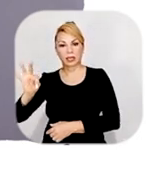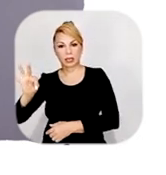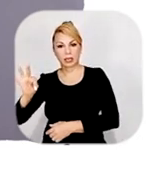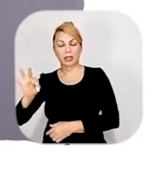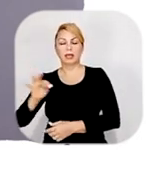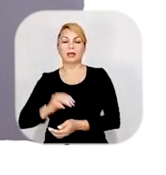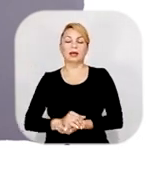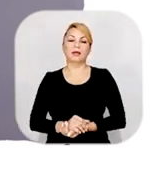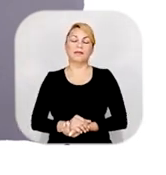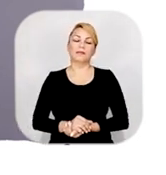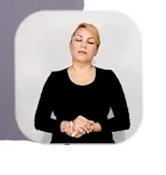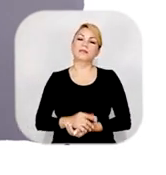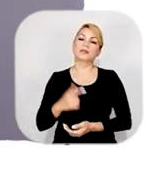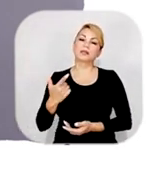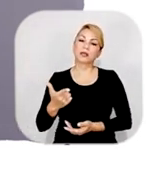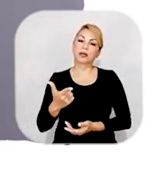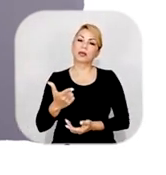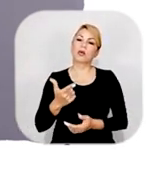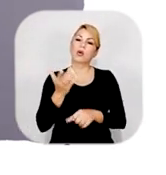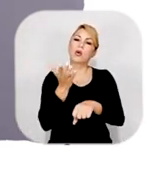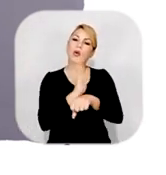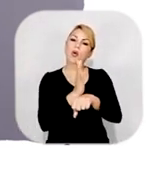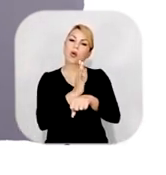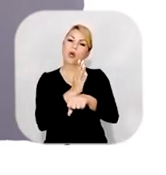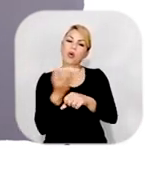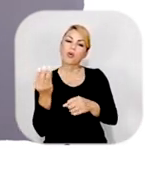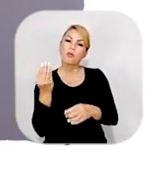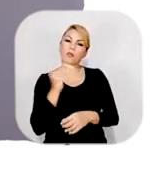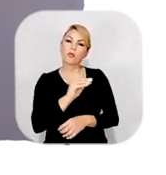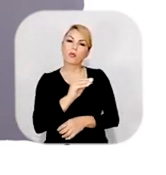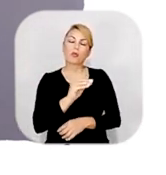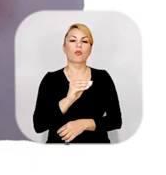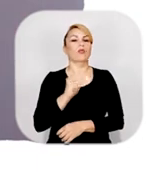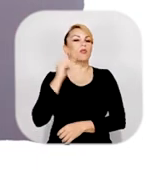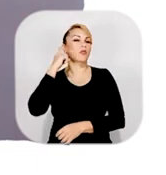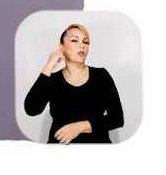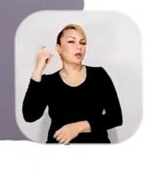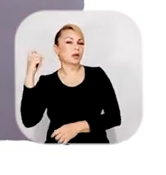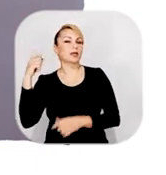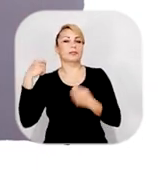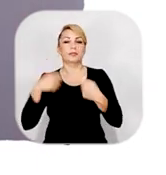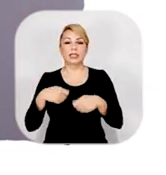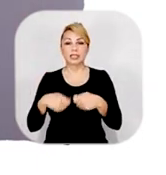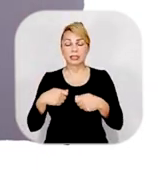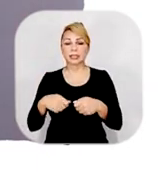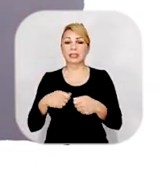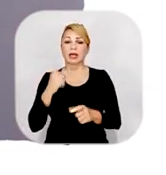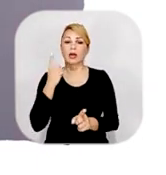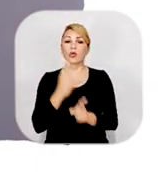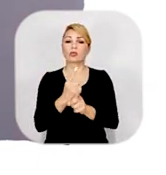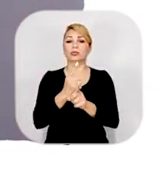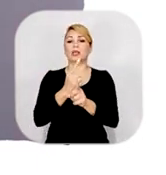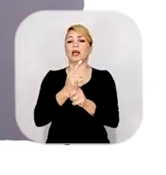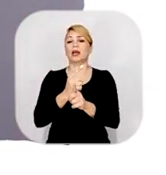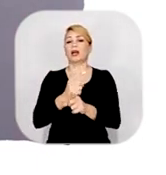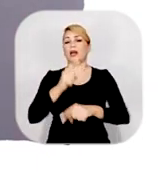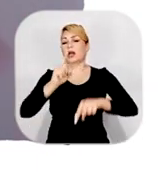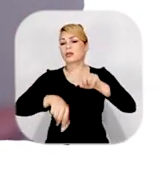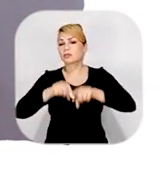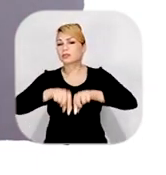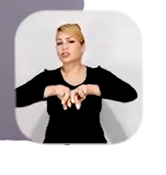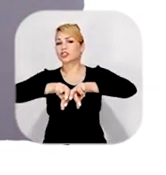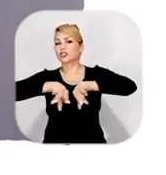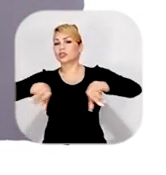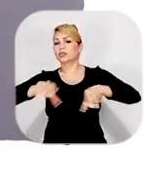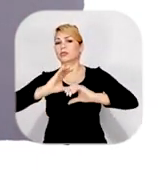para botar o som nesse filme, tinha que se encontrar as músicas, os instrumentos, o som